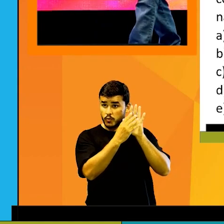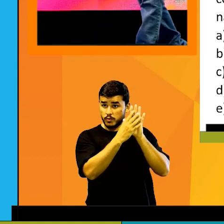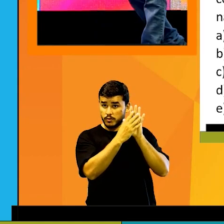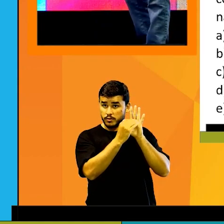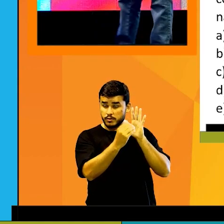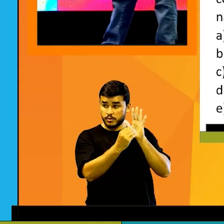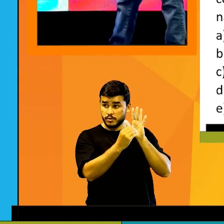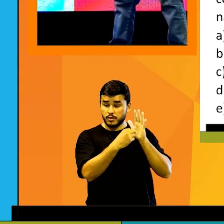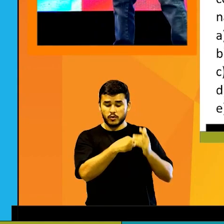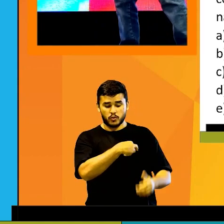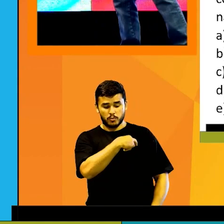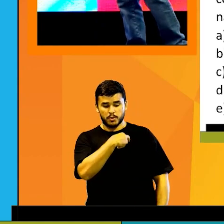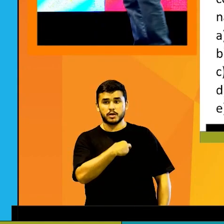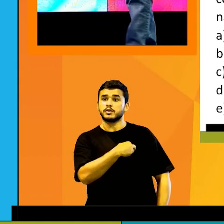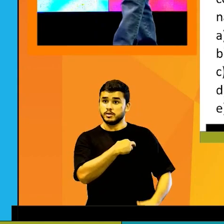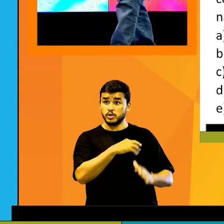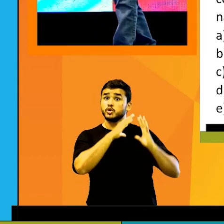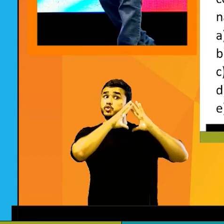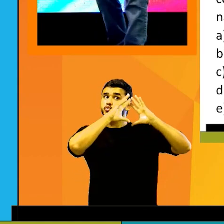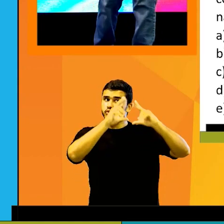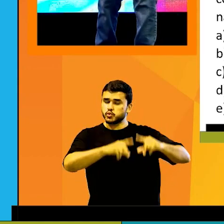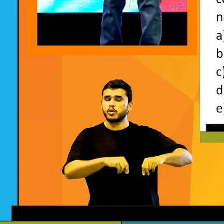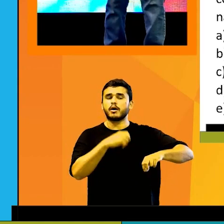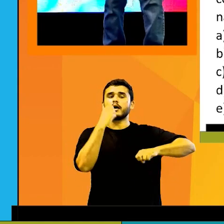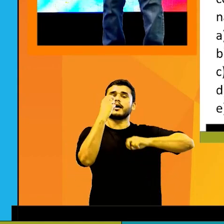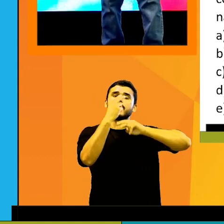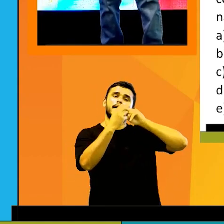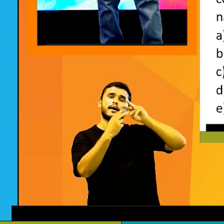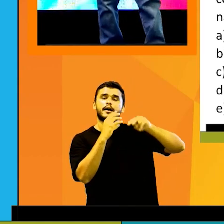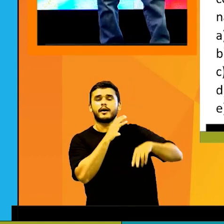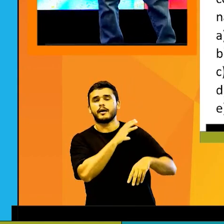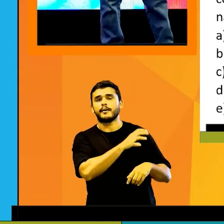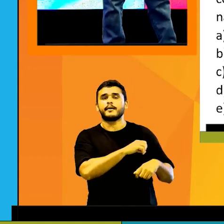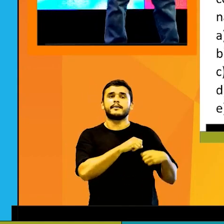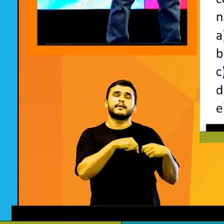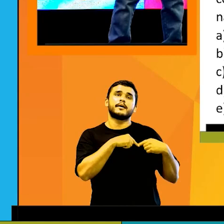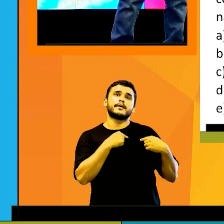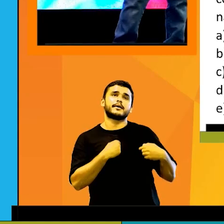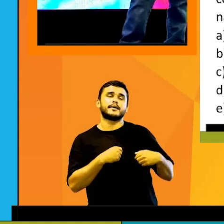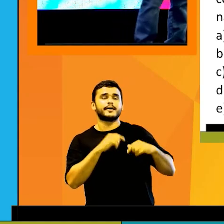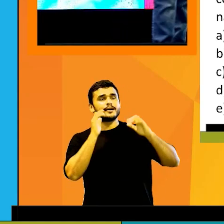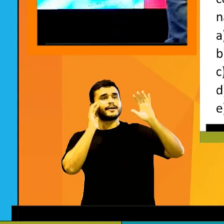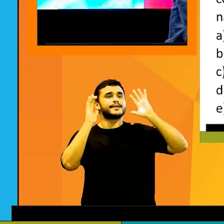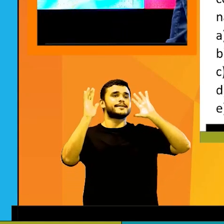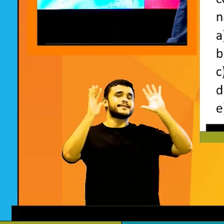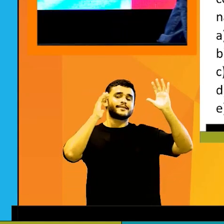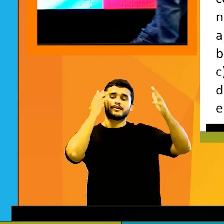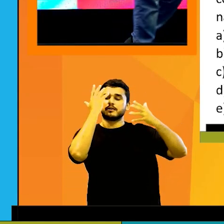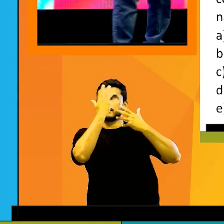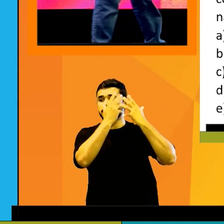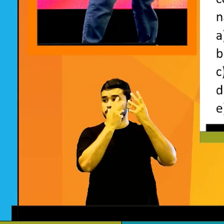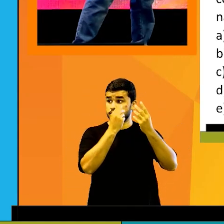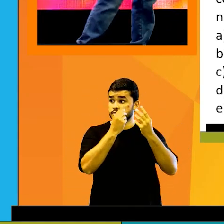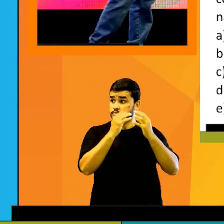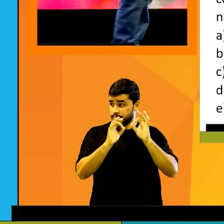Então até hoje, nem todo romance é romântico. Mas no século XIX, na época do romantismo, todos eram.